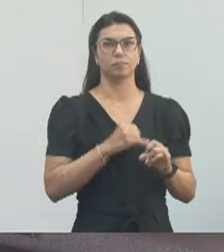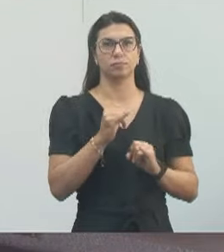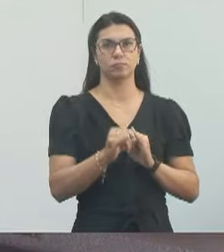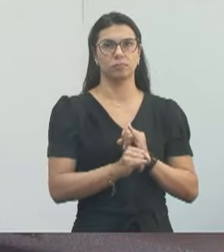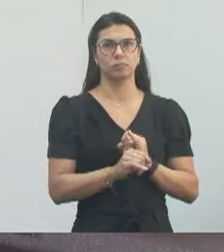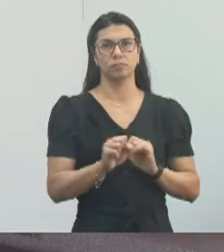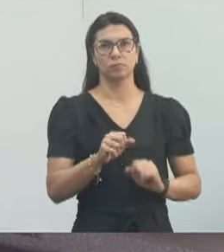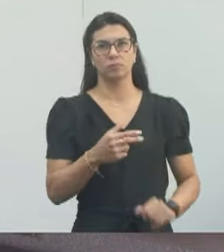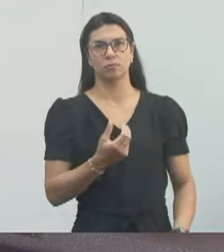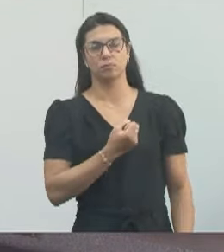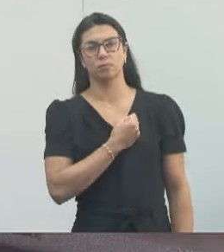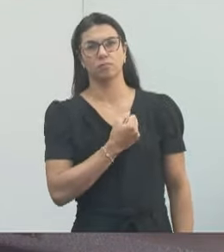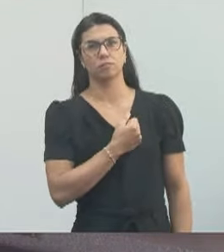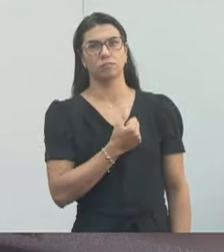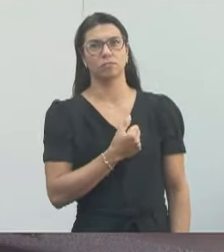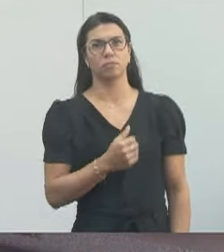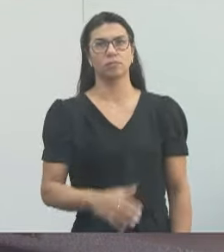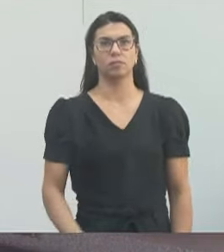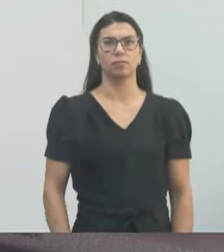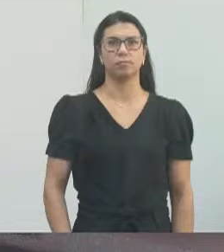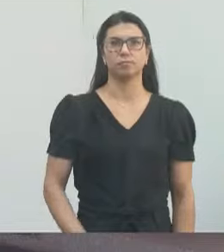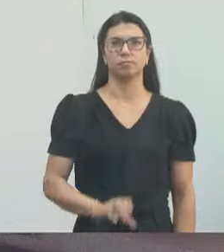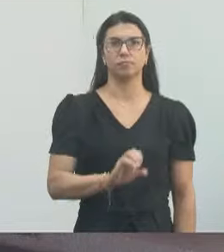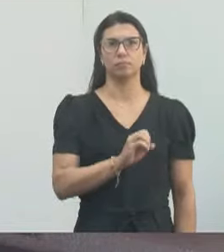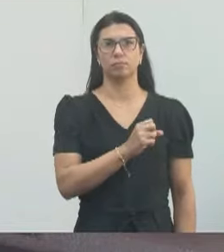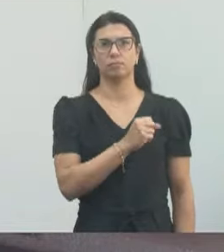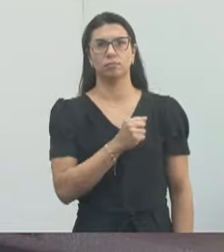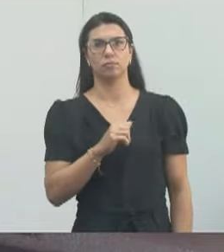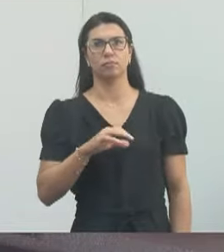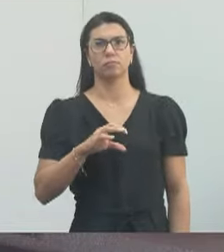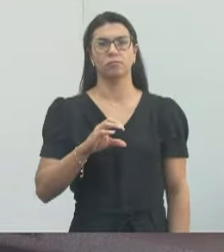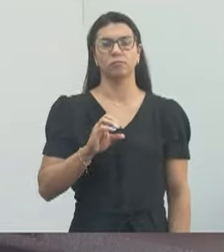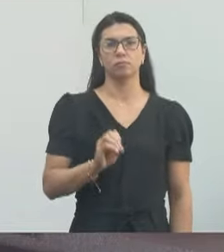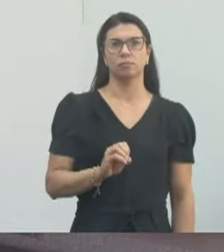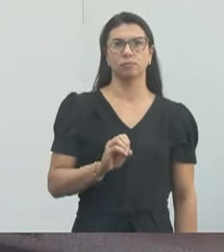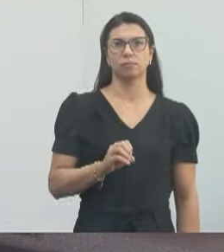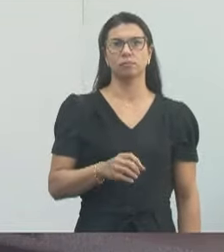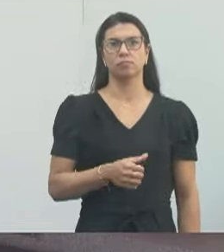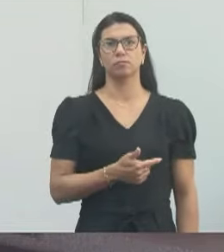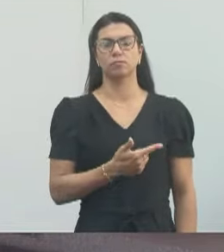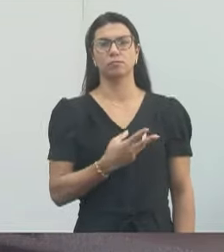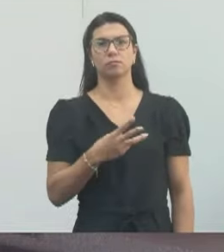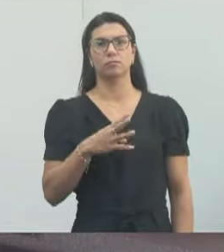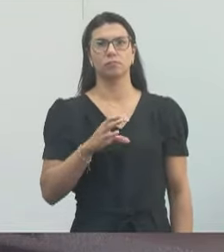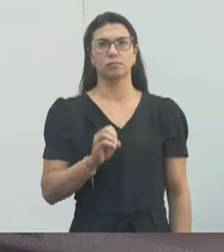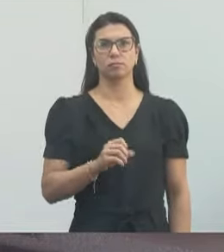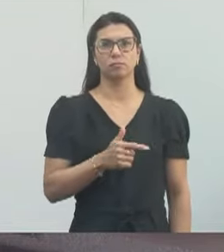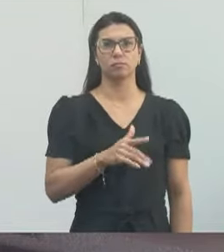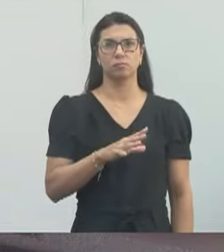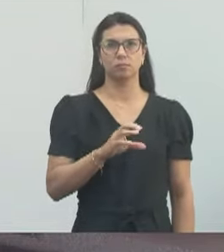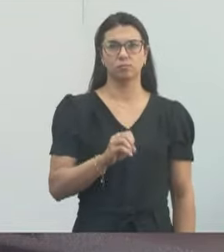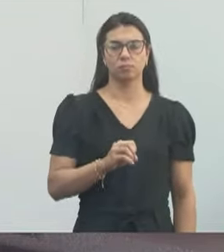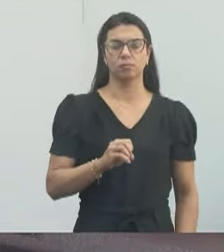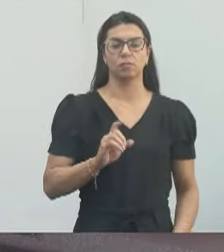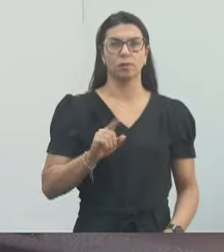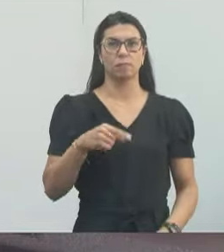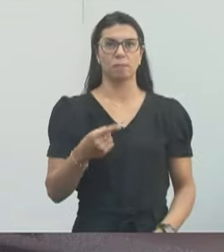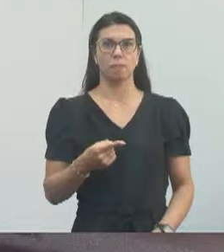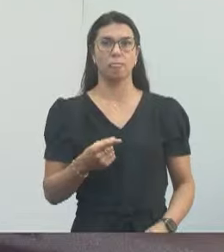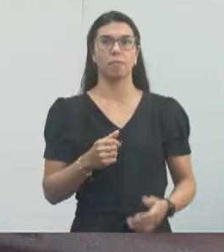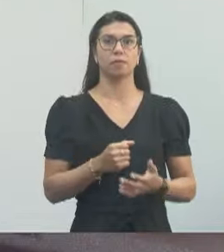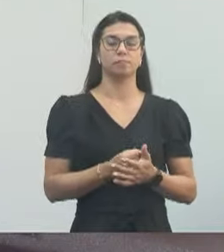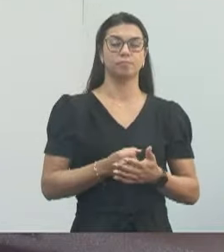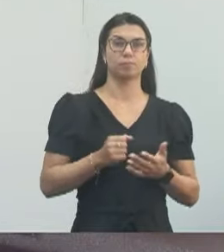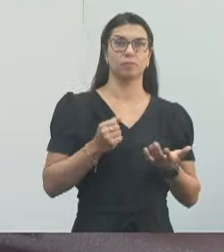número 08 16631 após o registro da denúncia este será encaminhado para a